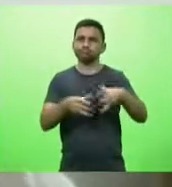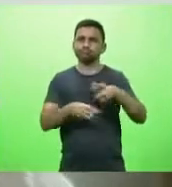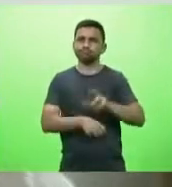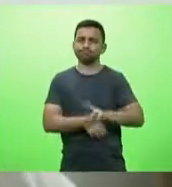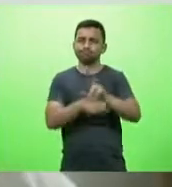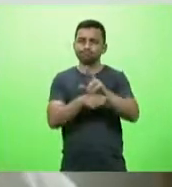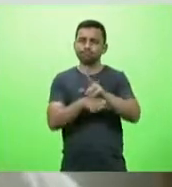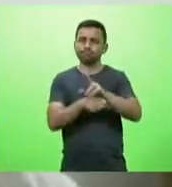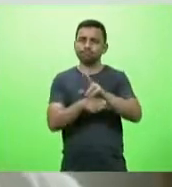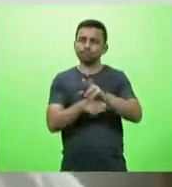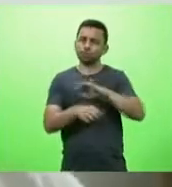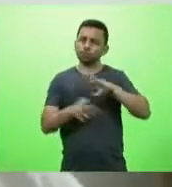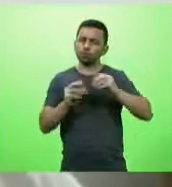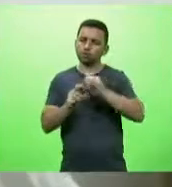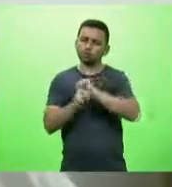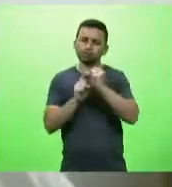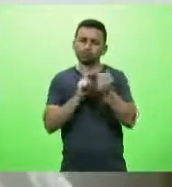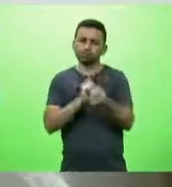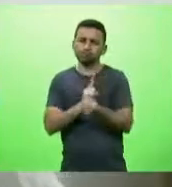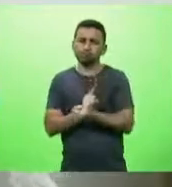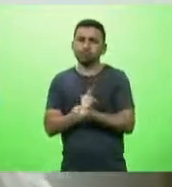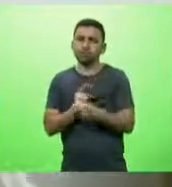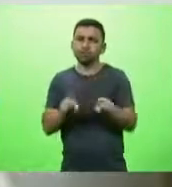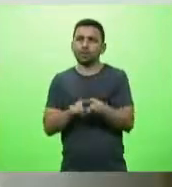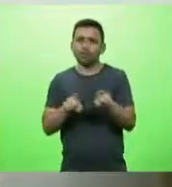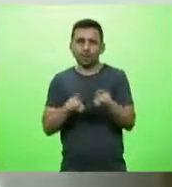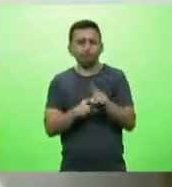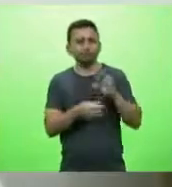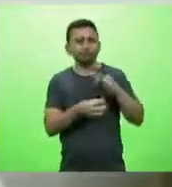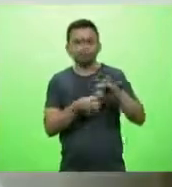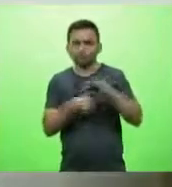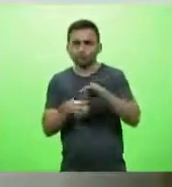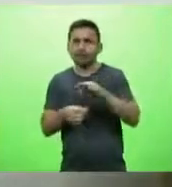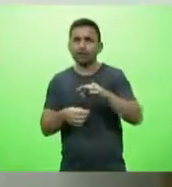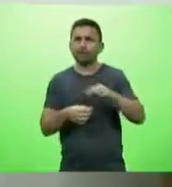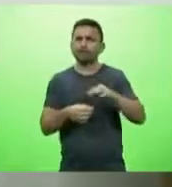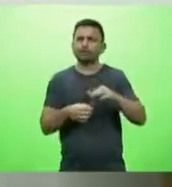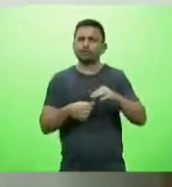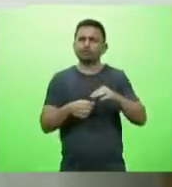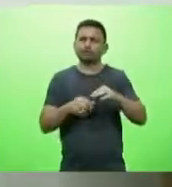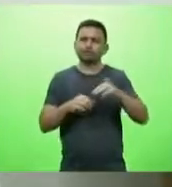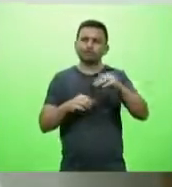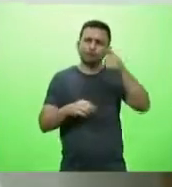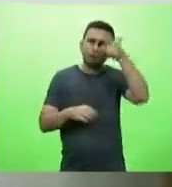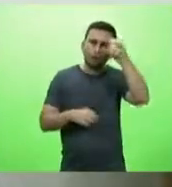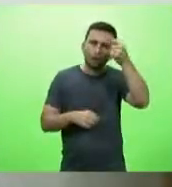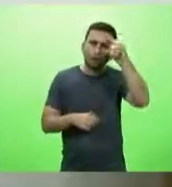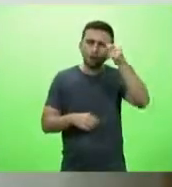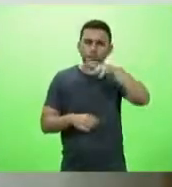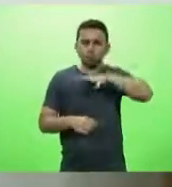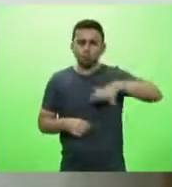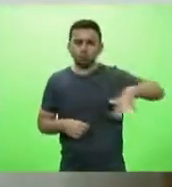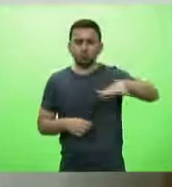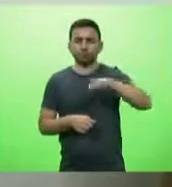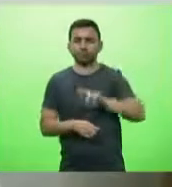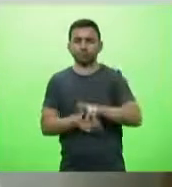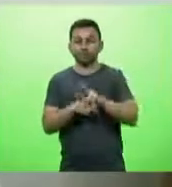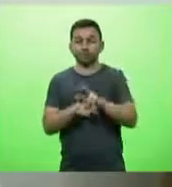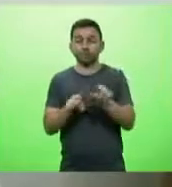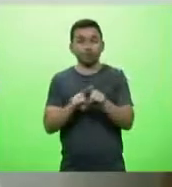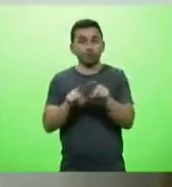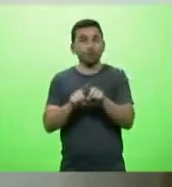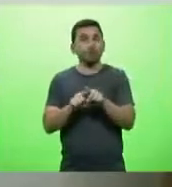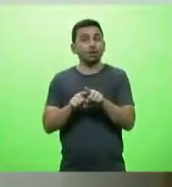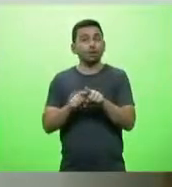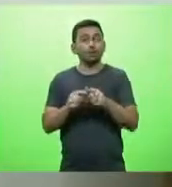da sociedade e também das entidades, instituições, universidades como um todo. Além da apresentação do